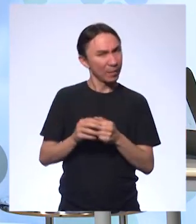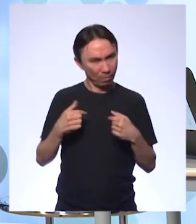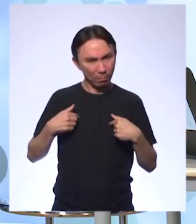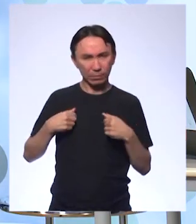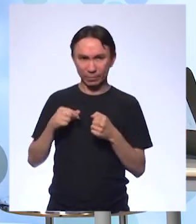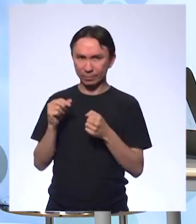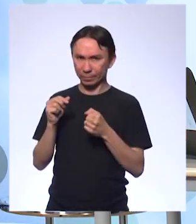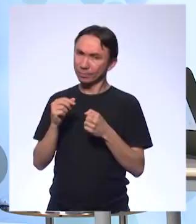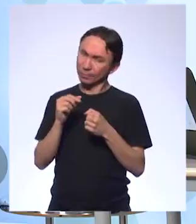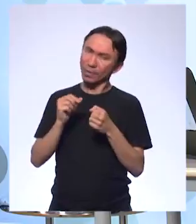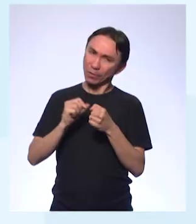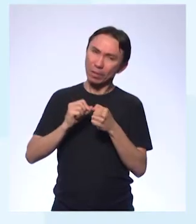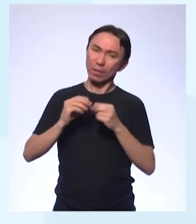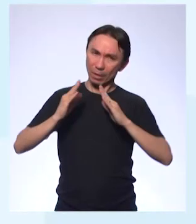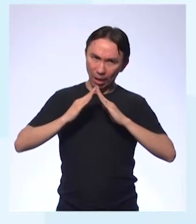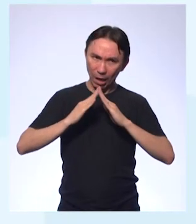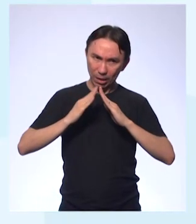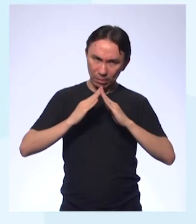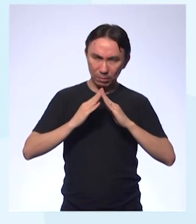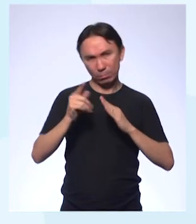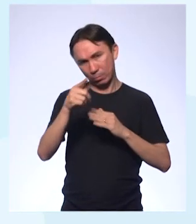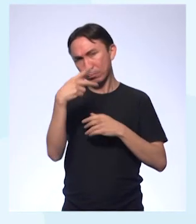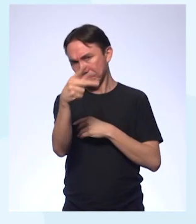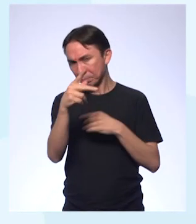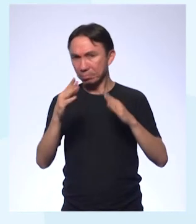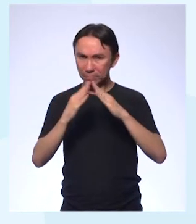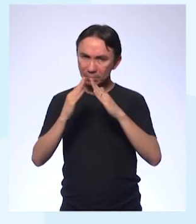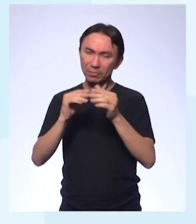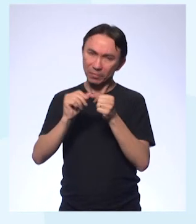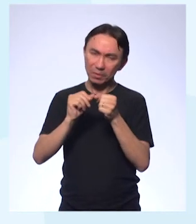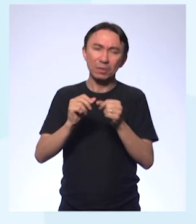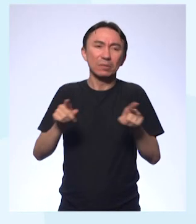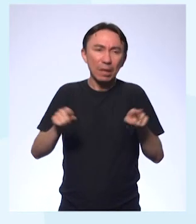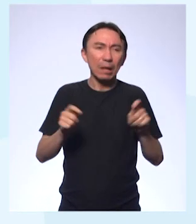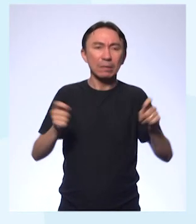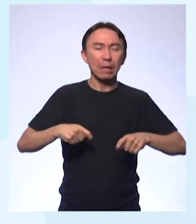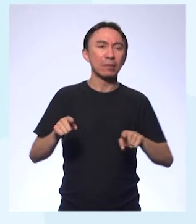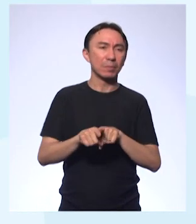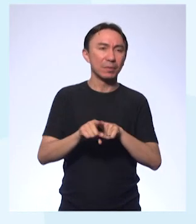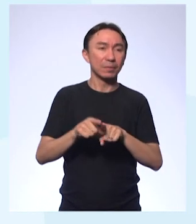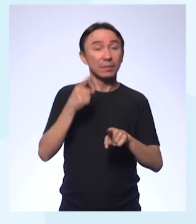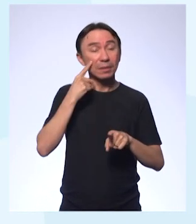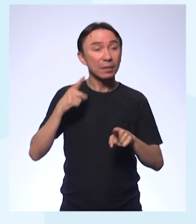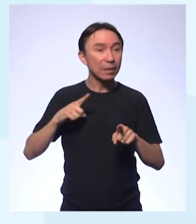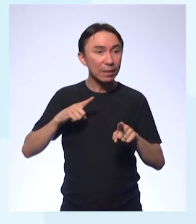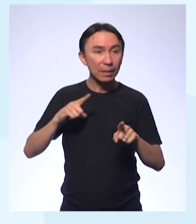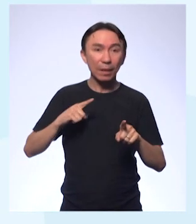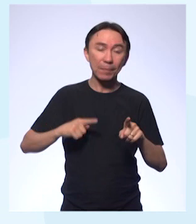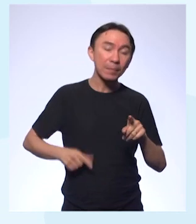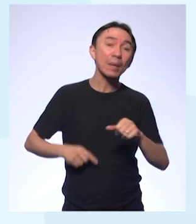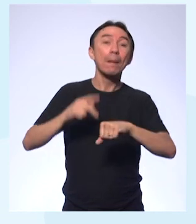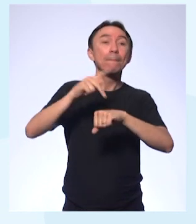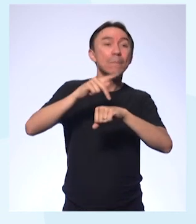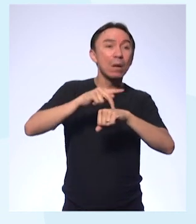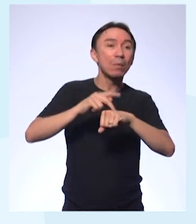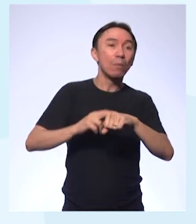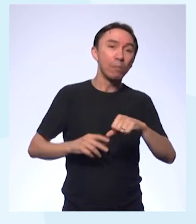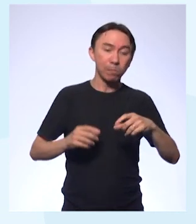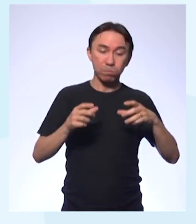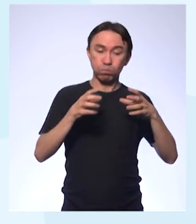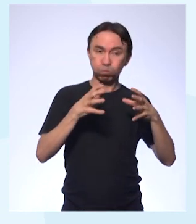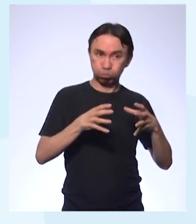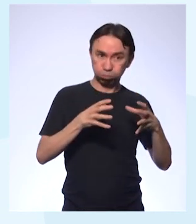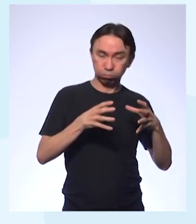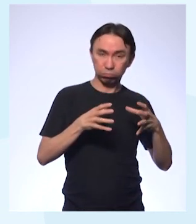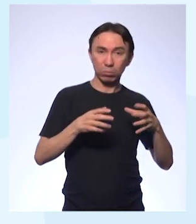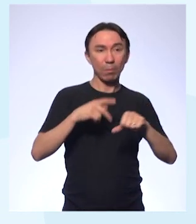usei pedras grandes, tá? Aí eu usei pedras maiores, aí eu usei areia, tá